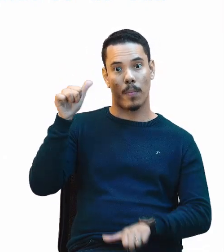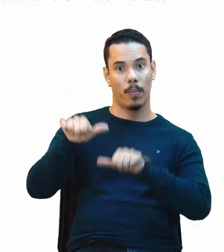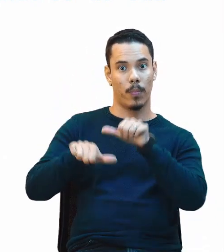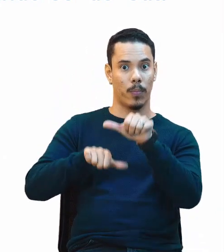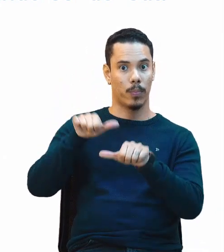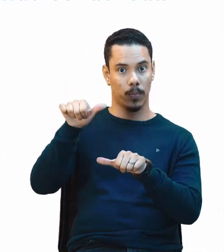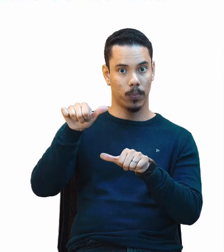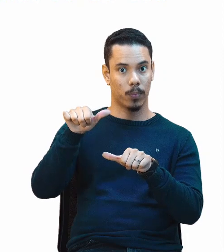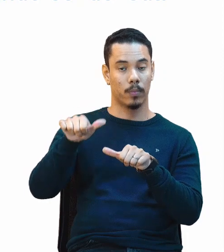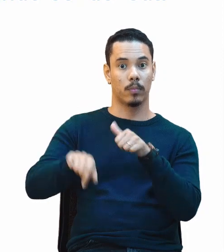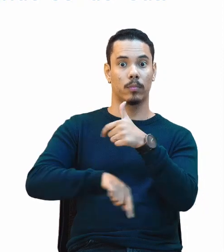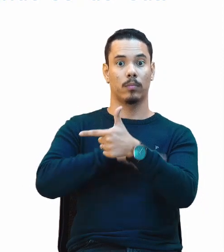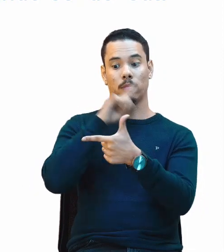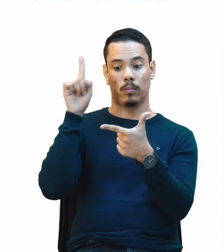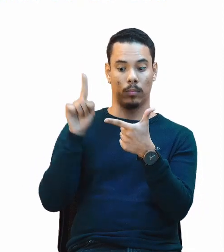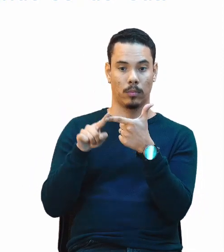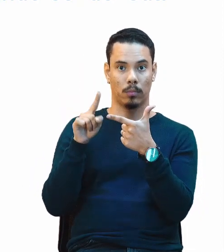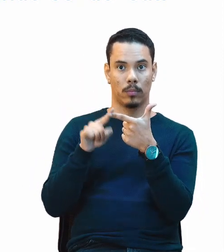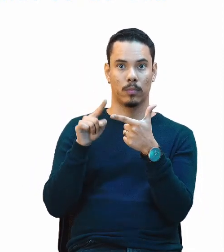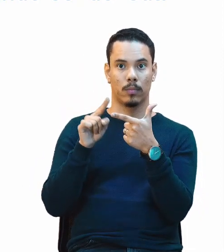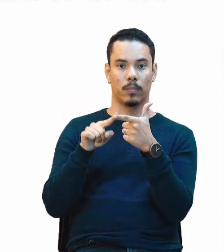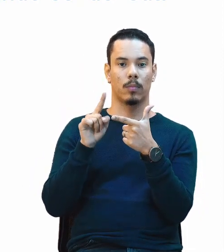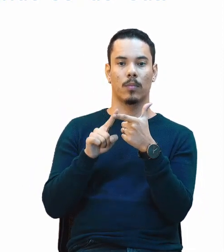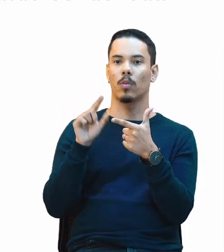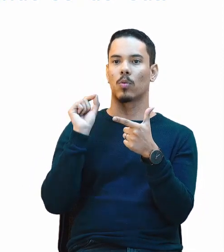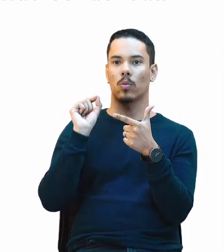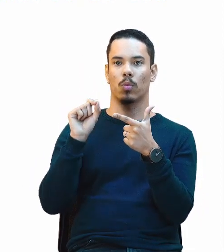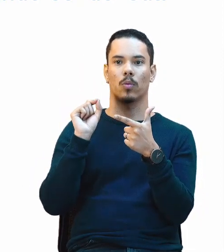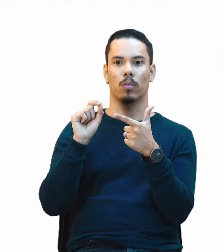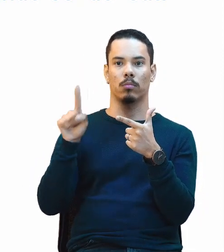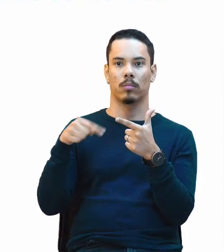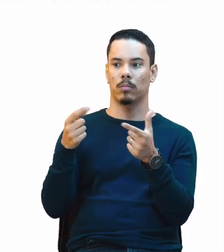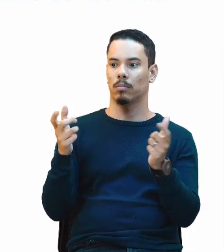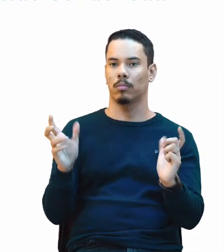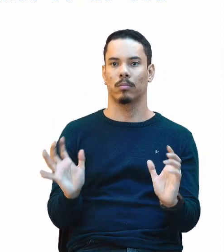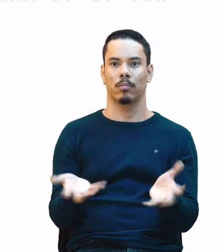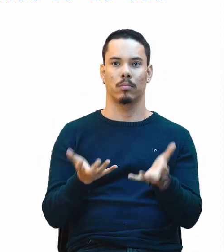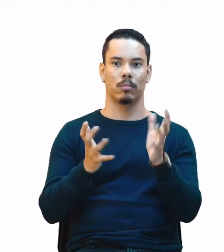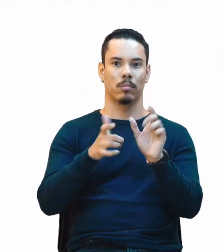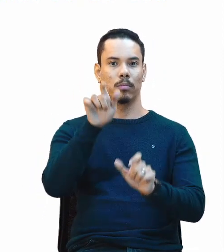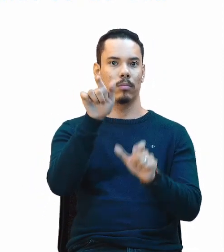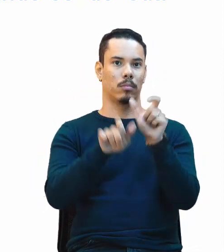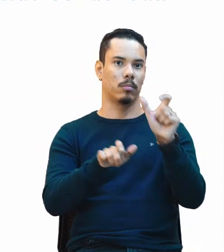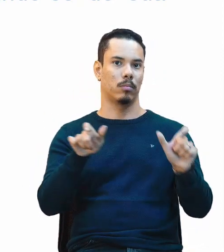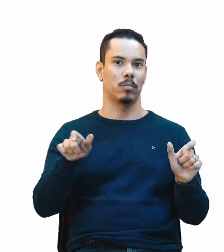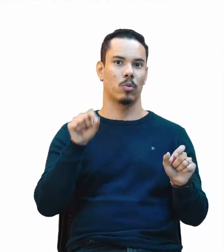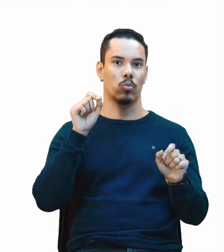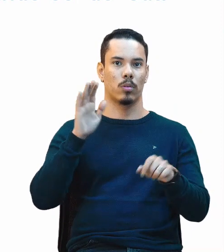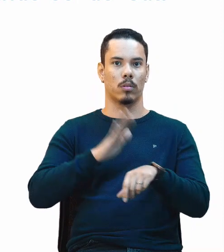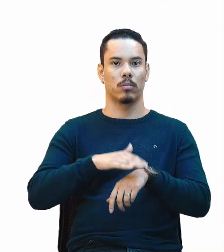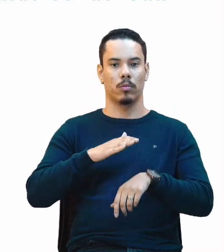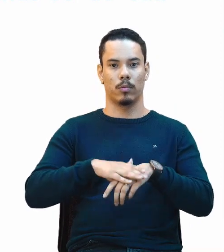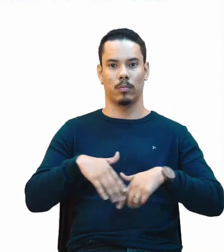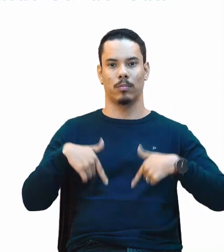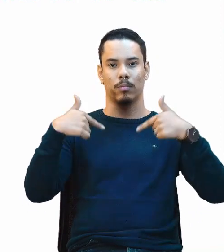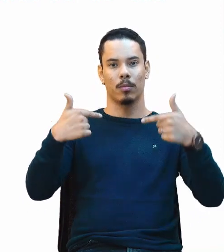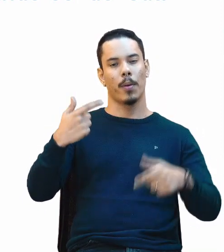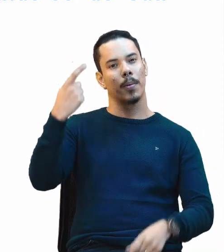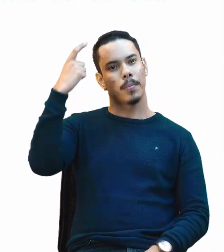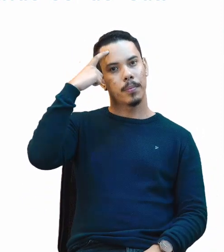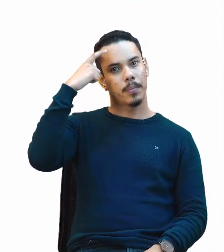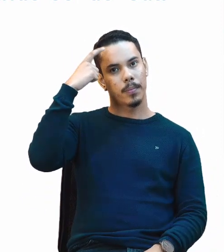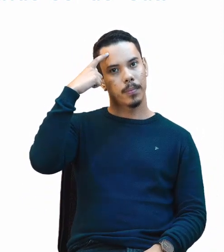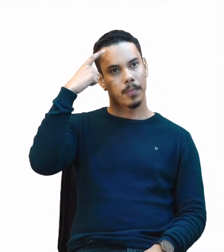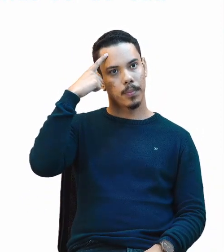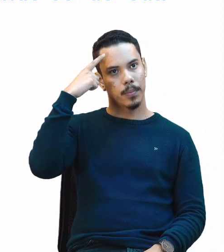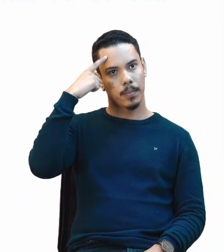A segunda foi que eles estimularam as pessoas a atitude de pensar, servindo-se da